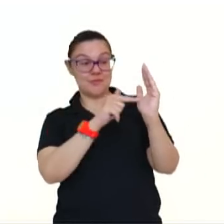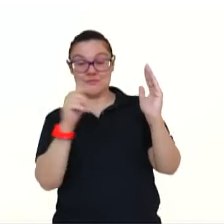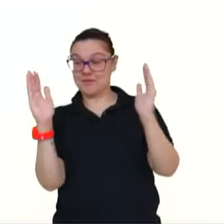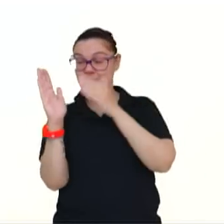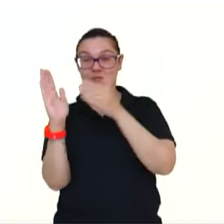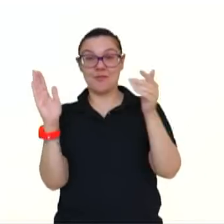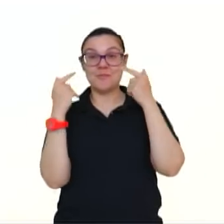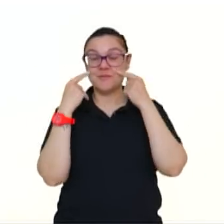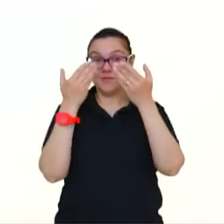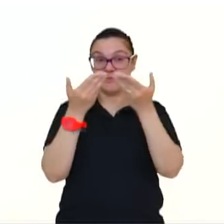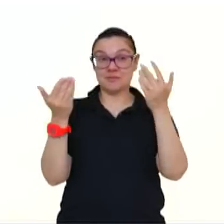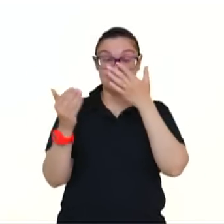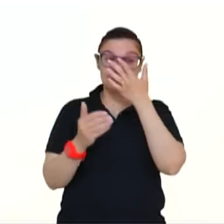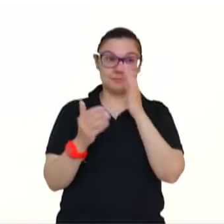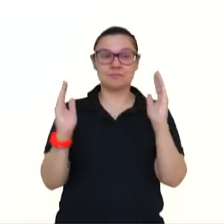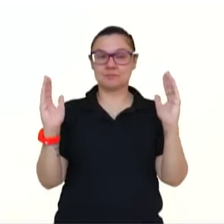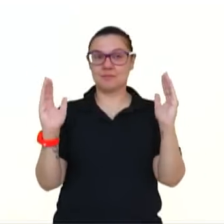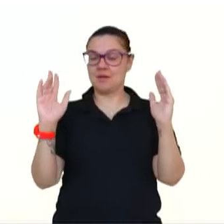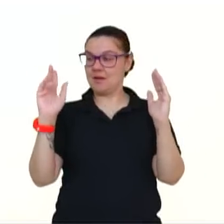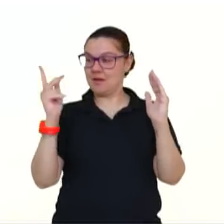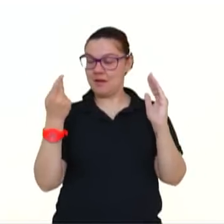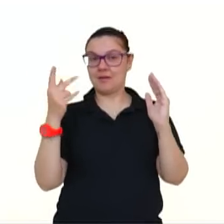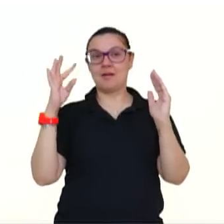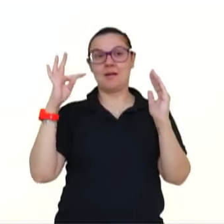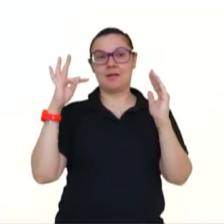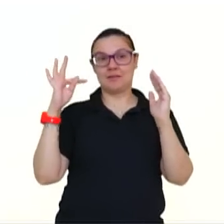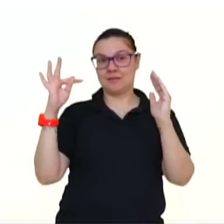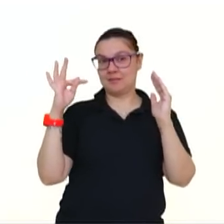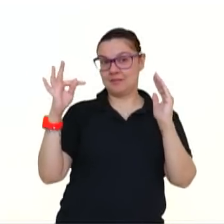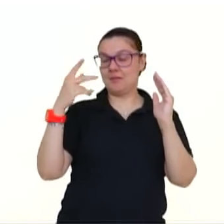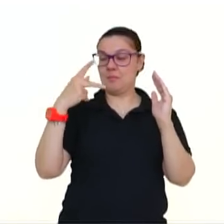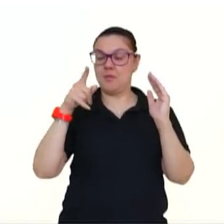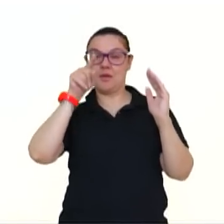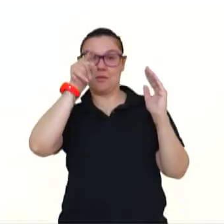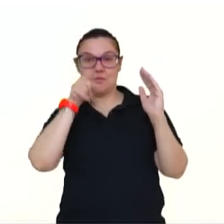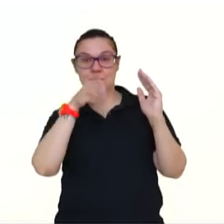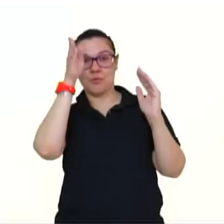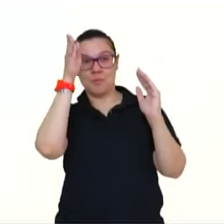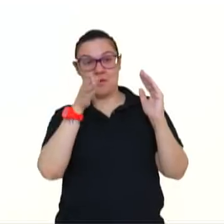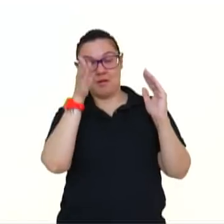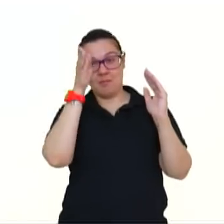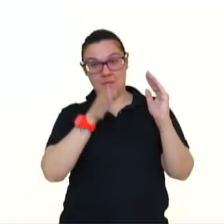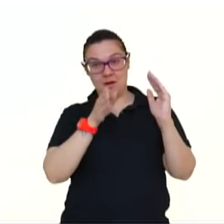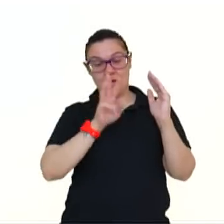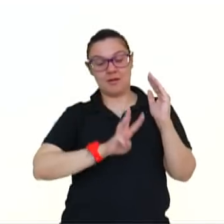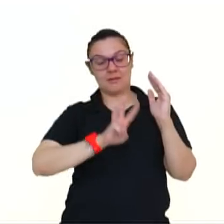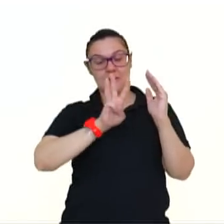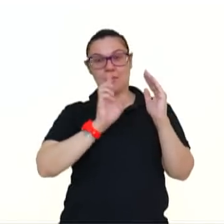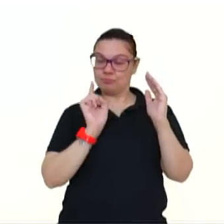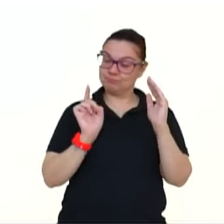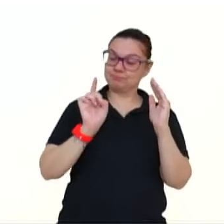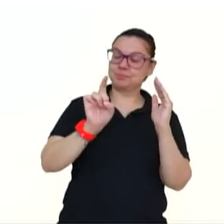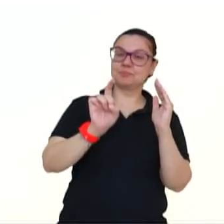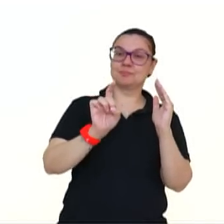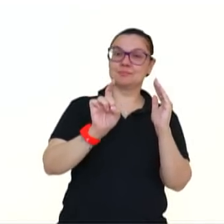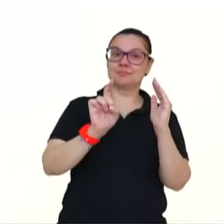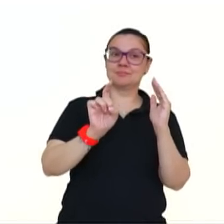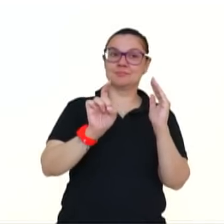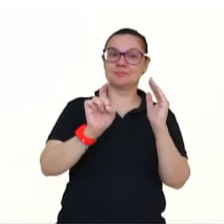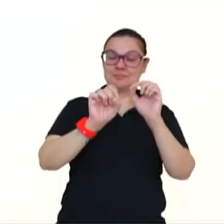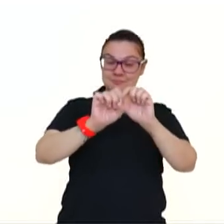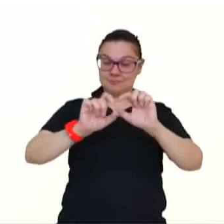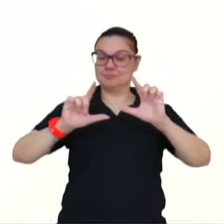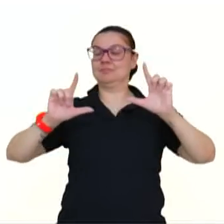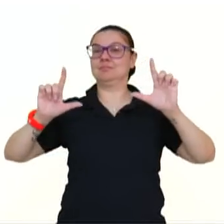trouxe aqui na telinha para vocês, veja, né? Aqui nós temos aqui o dedo aqui, clica aqui. Aí você